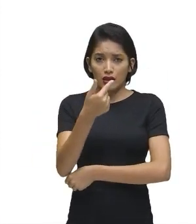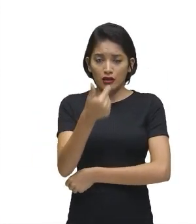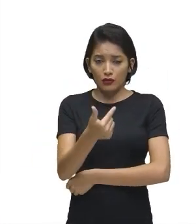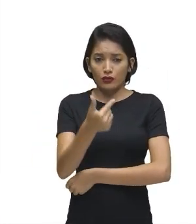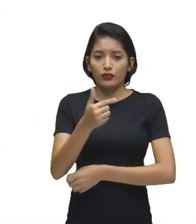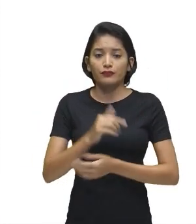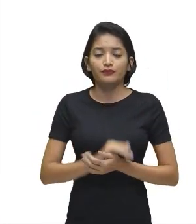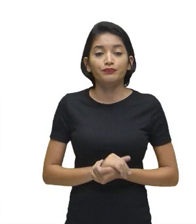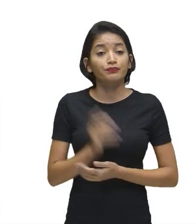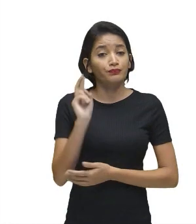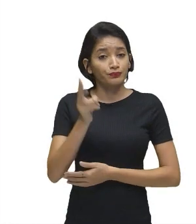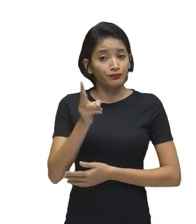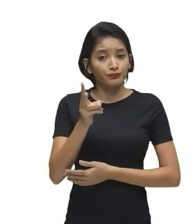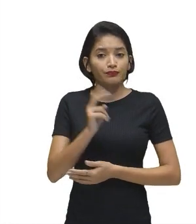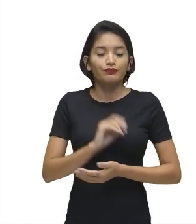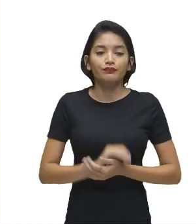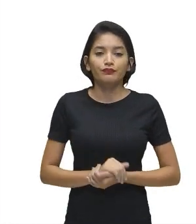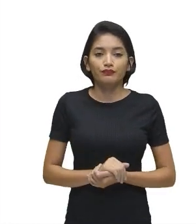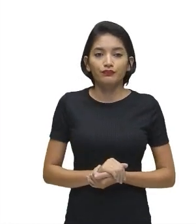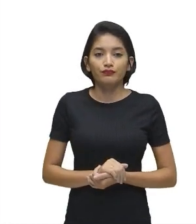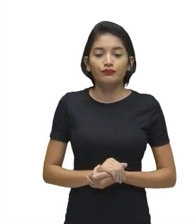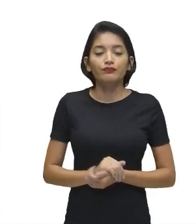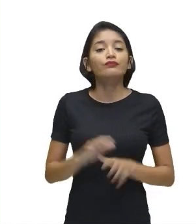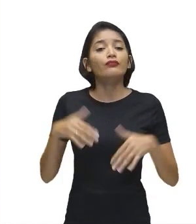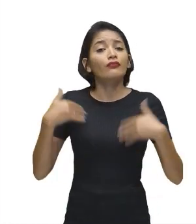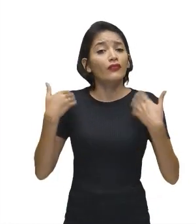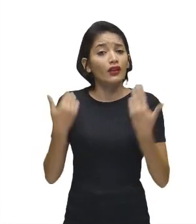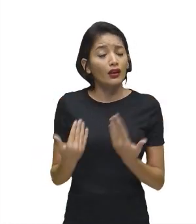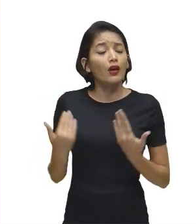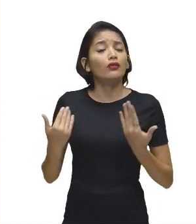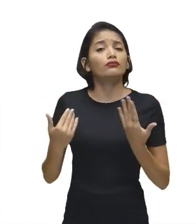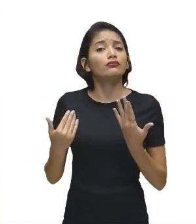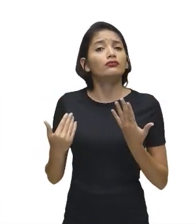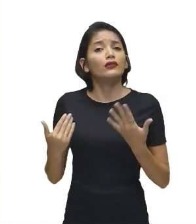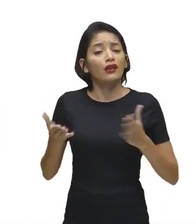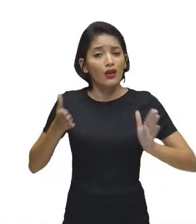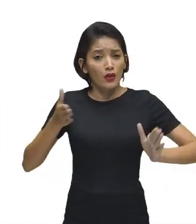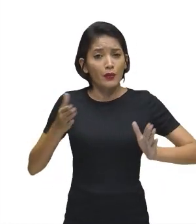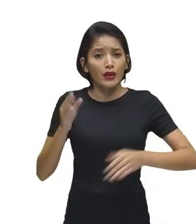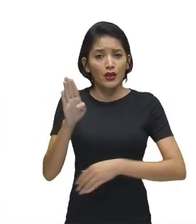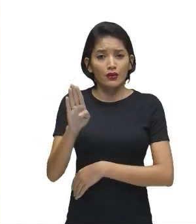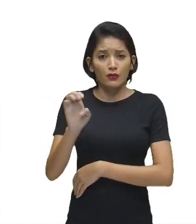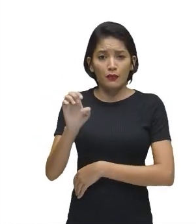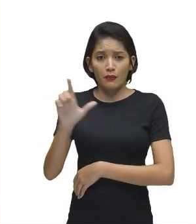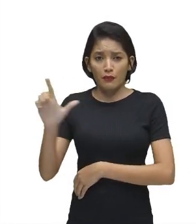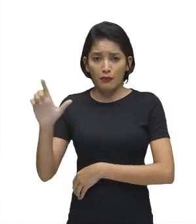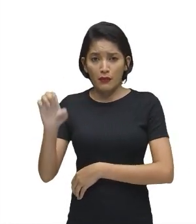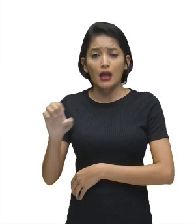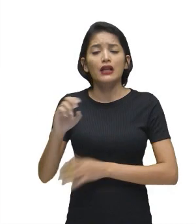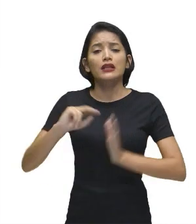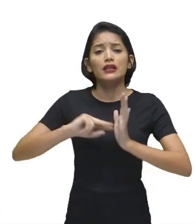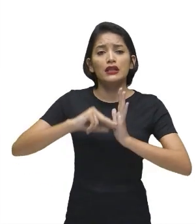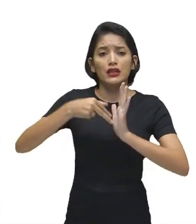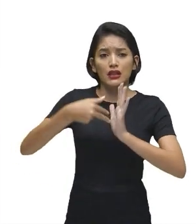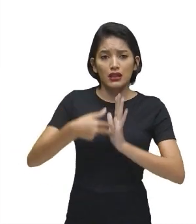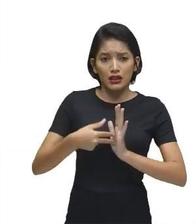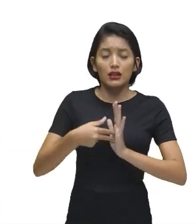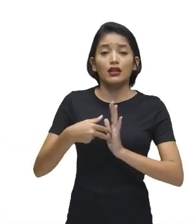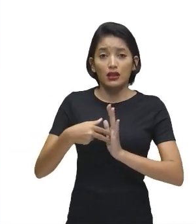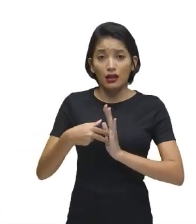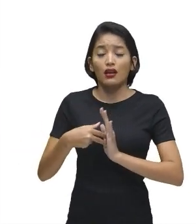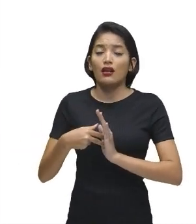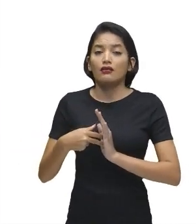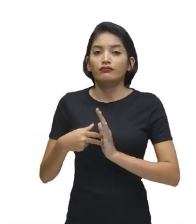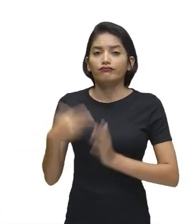Vamos dar continuidade? Durante o período da Belle Époque, que em português quer dizer bela